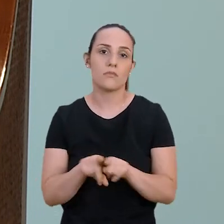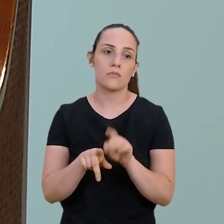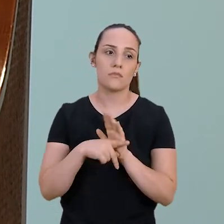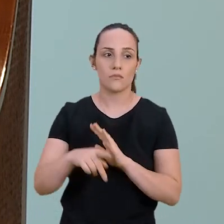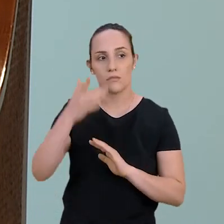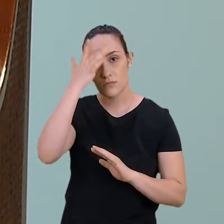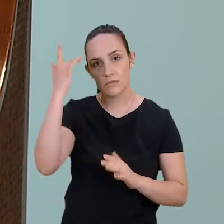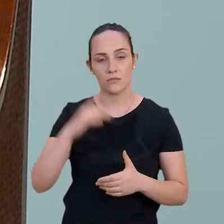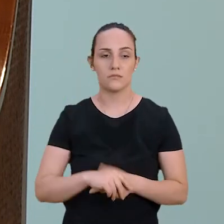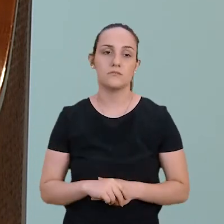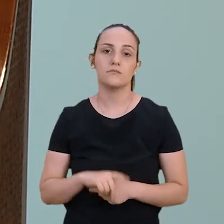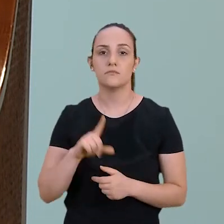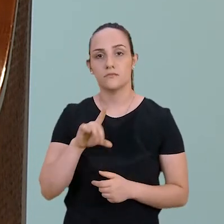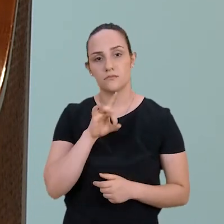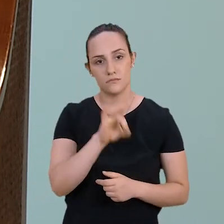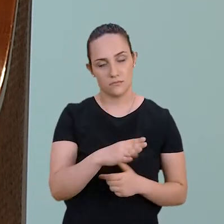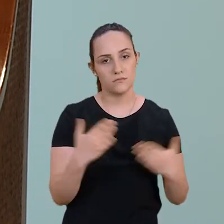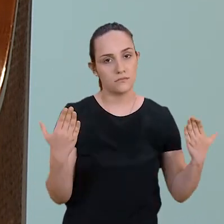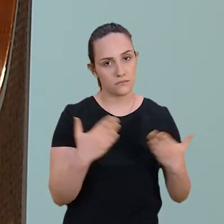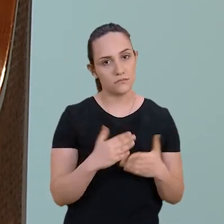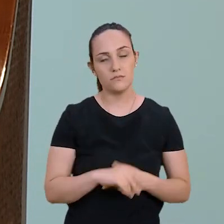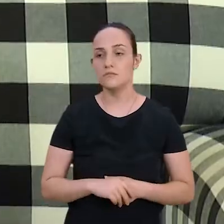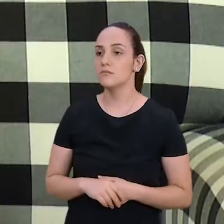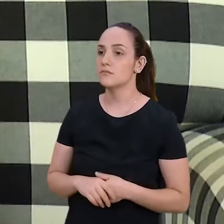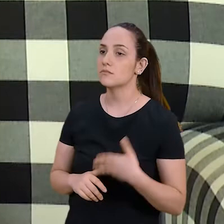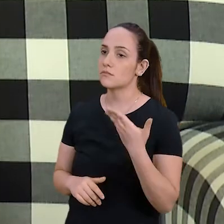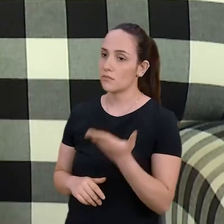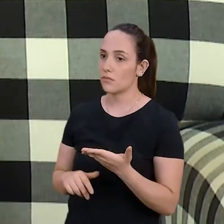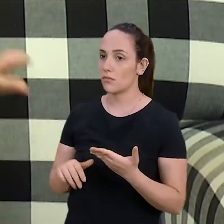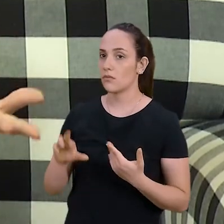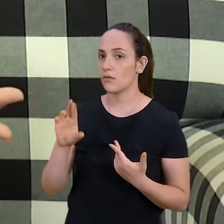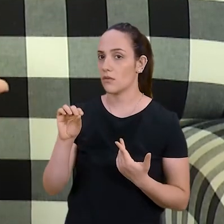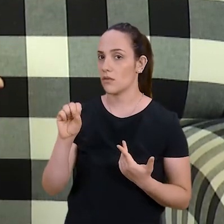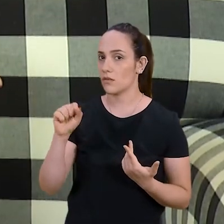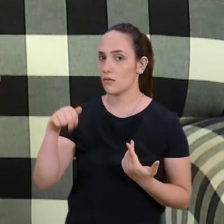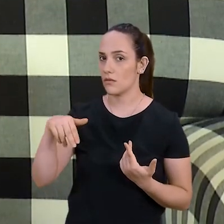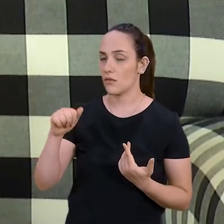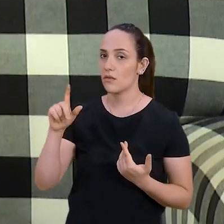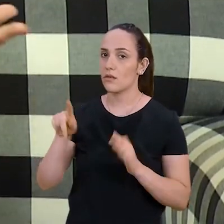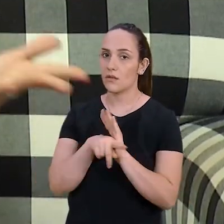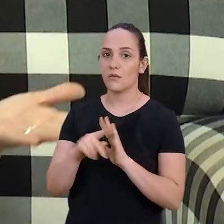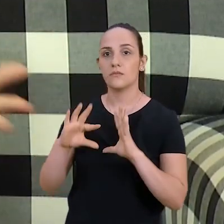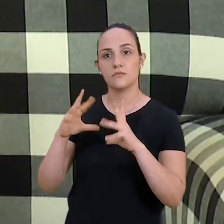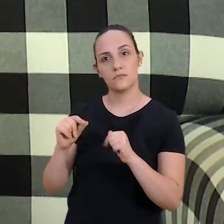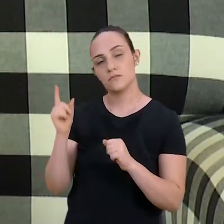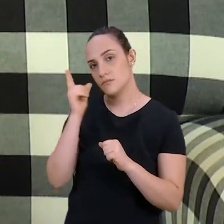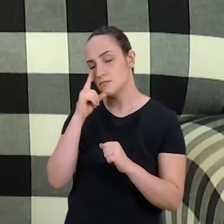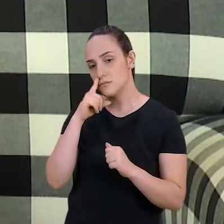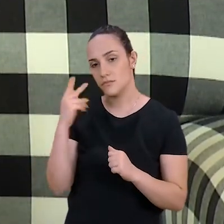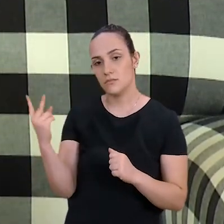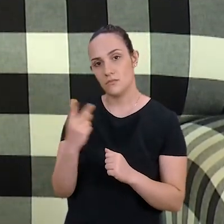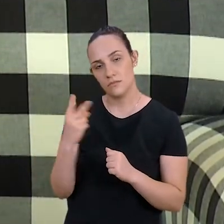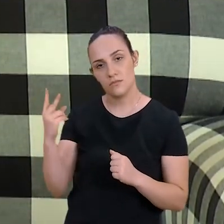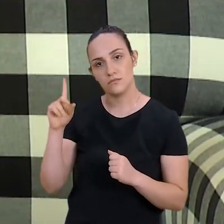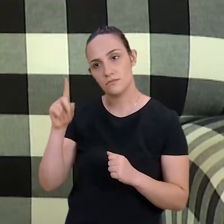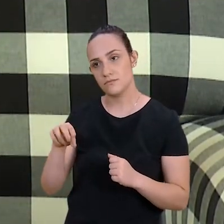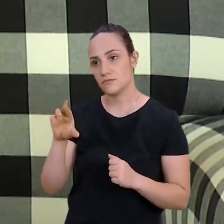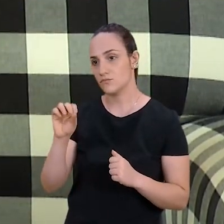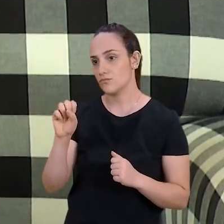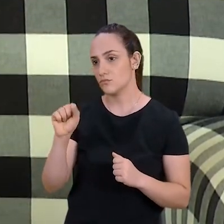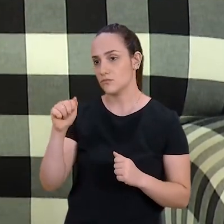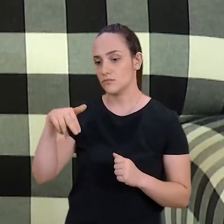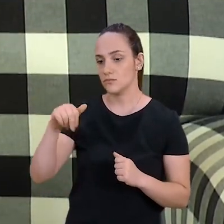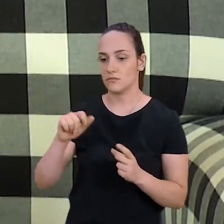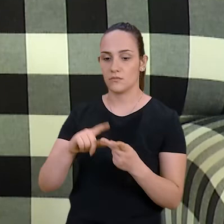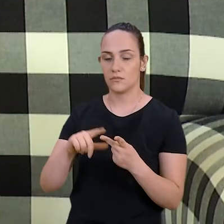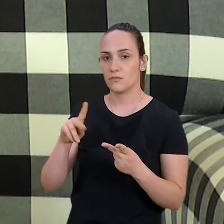têm. Então é isso, são os nossos contatos. E aqui, representando também todas as mães, 2 mães, obviamente, mas a Rosana